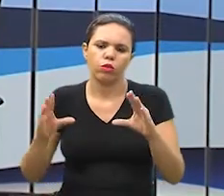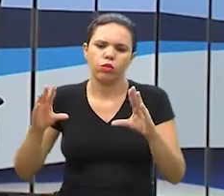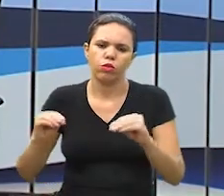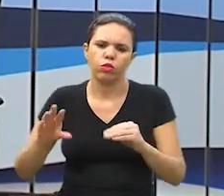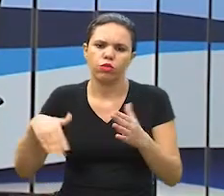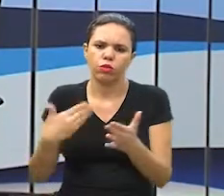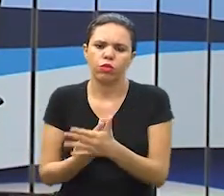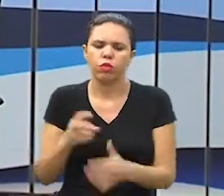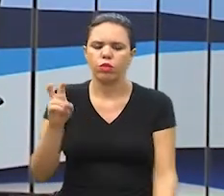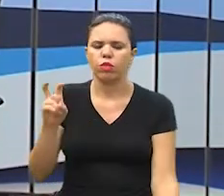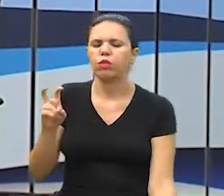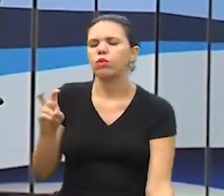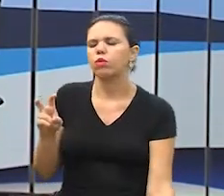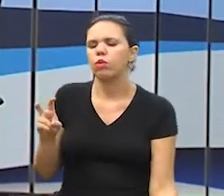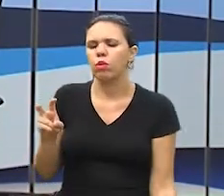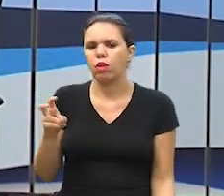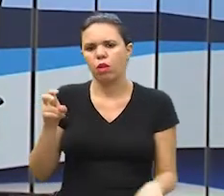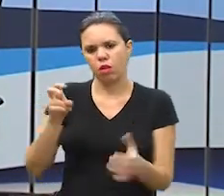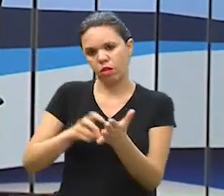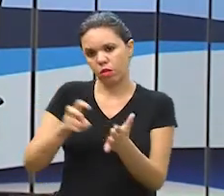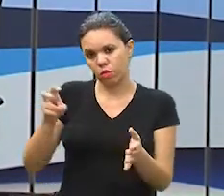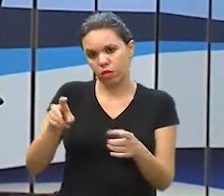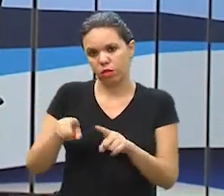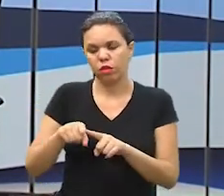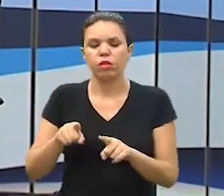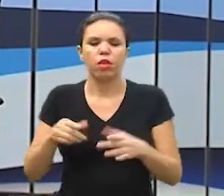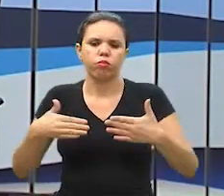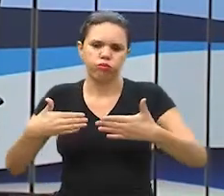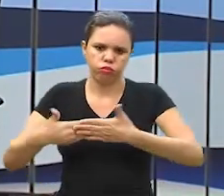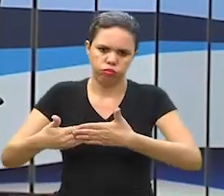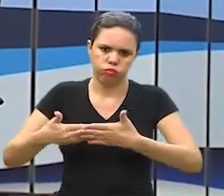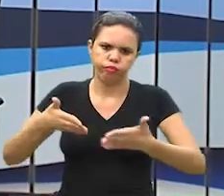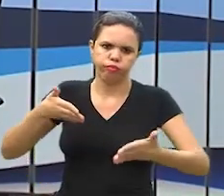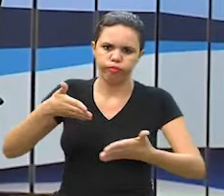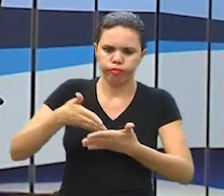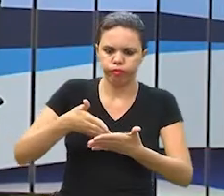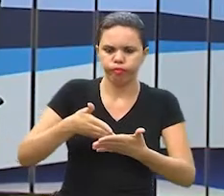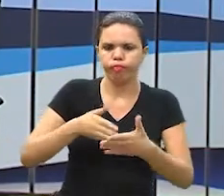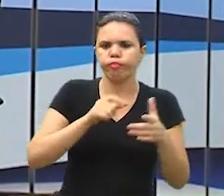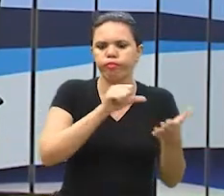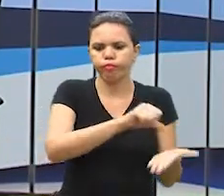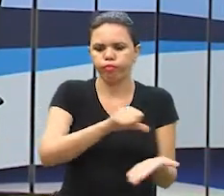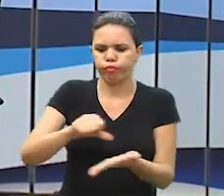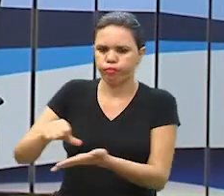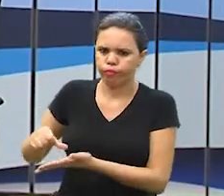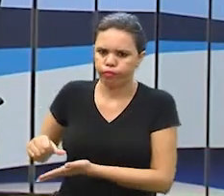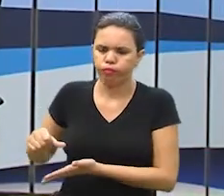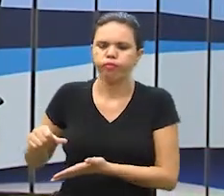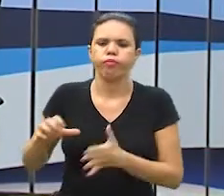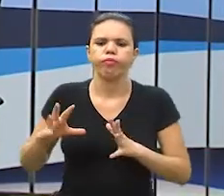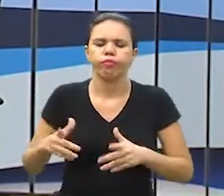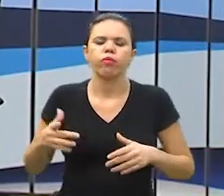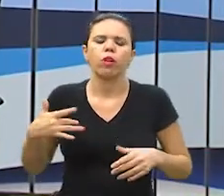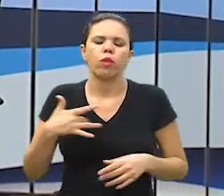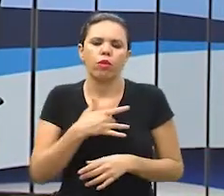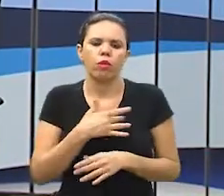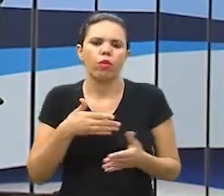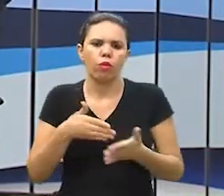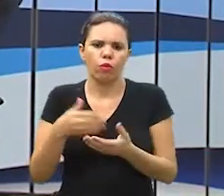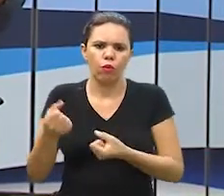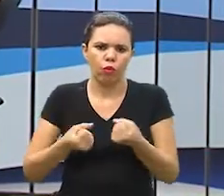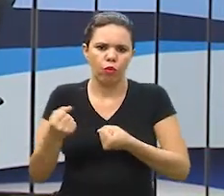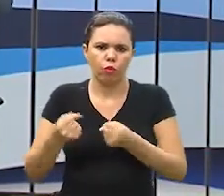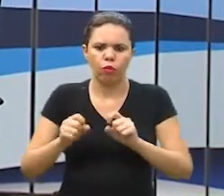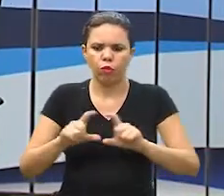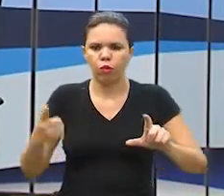da noite e 5 horas da manhã. Nós temos as barreiras sanitárias em pontos da cidade, que ela interpela veículo com